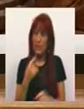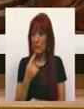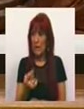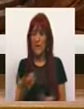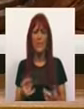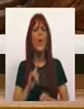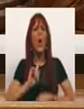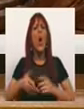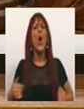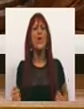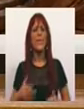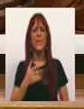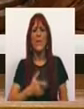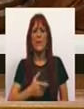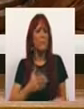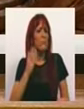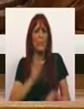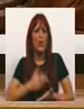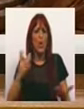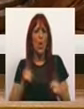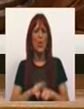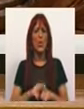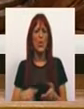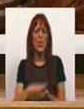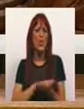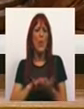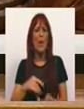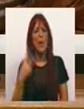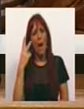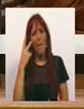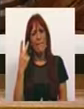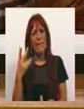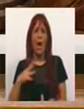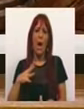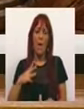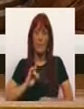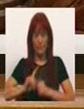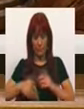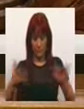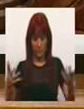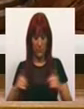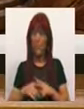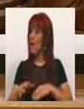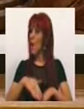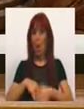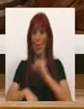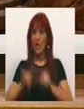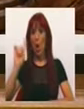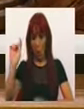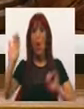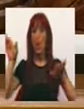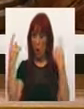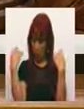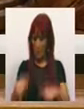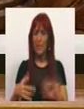tratava se apenas do básico e conhecimento de que não fez o que podia